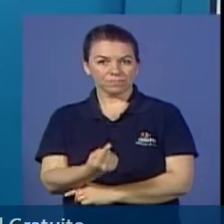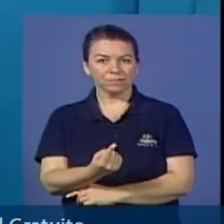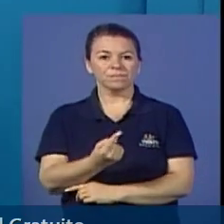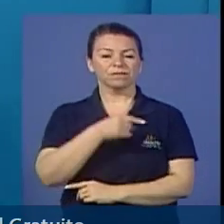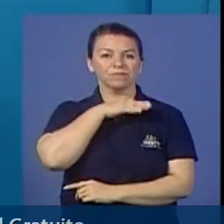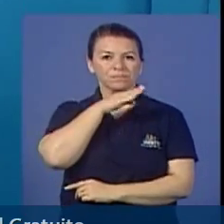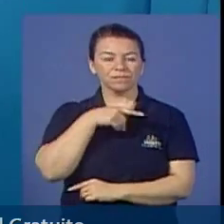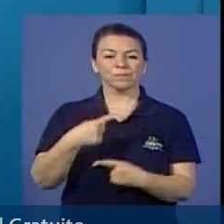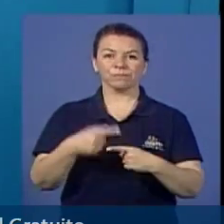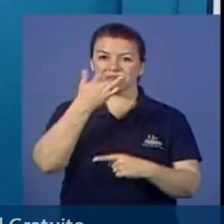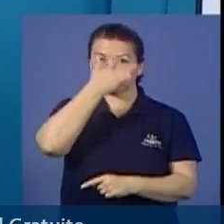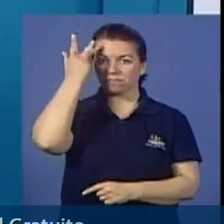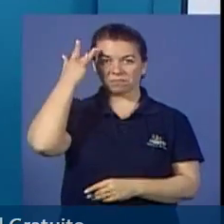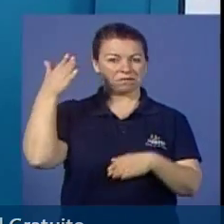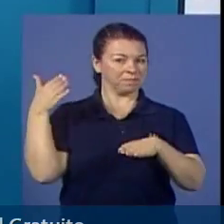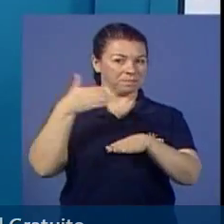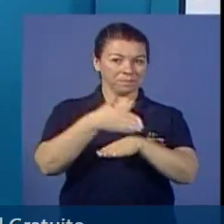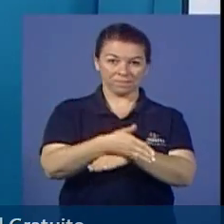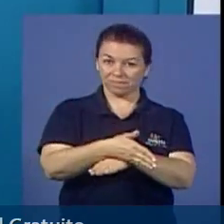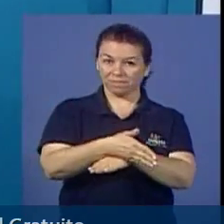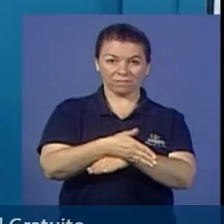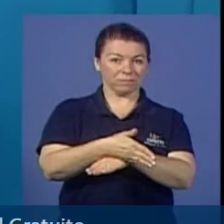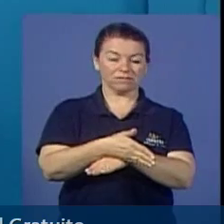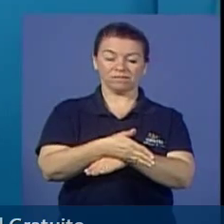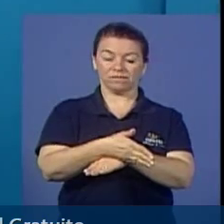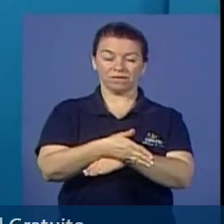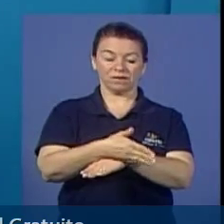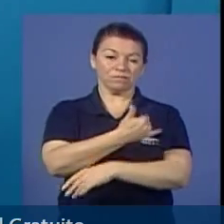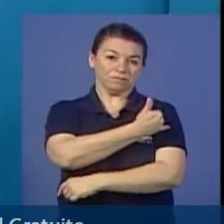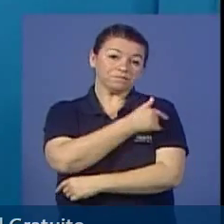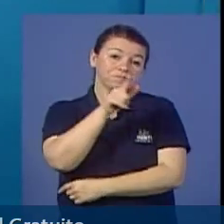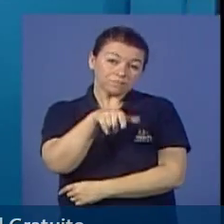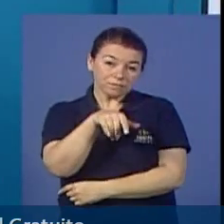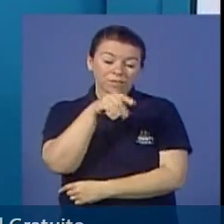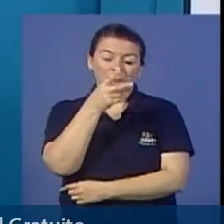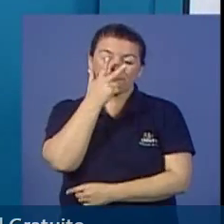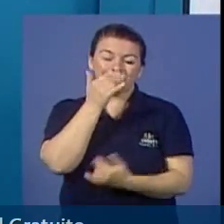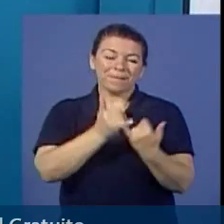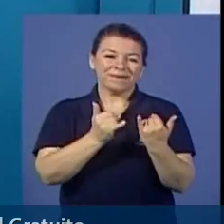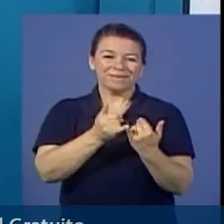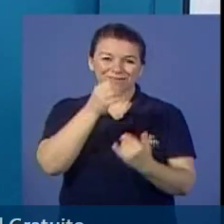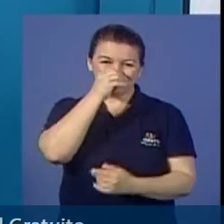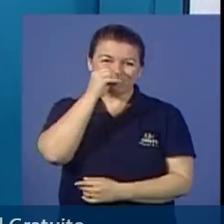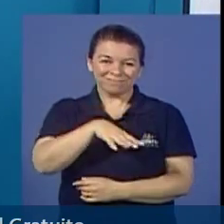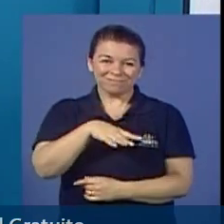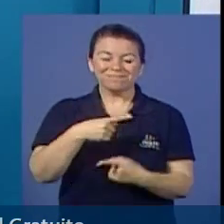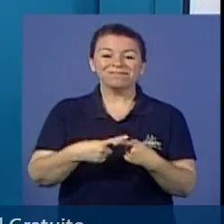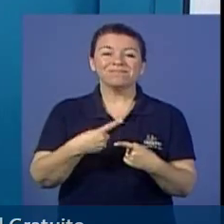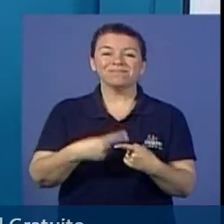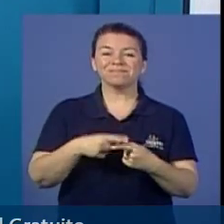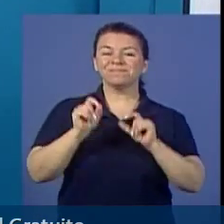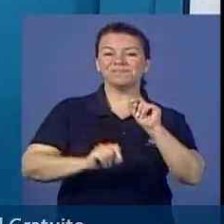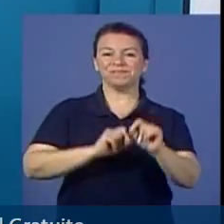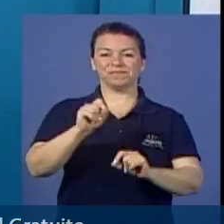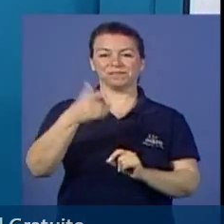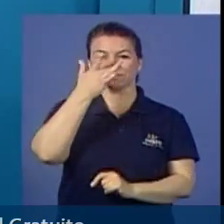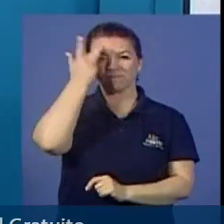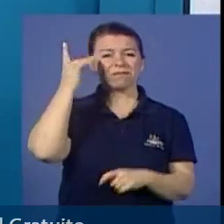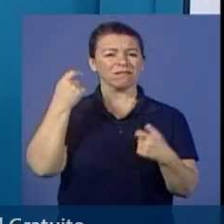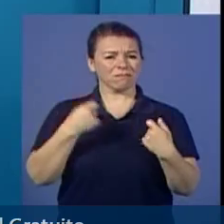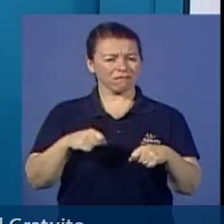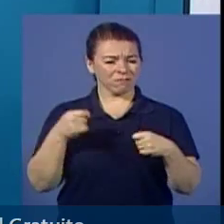postos para se vacinar, né? Isso demonstra uma certa ignorância, digamos assim, mas se atribui tão somente ao